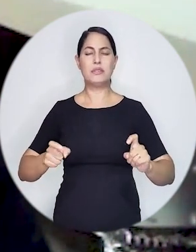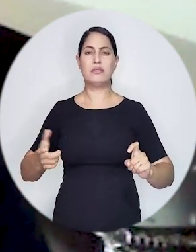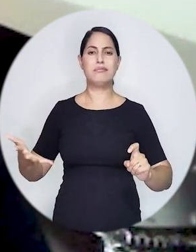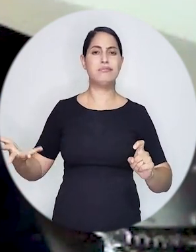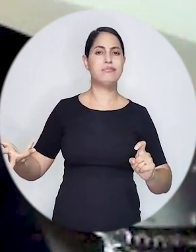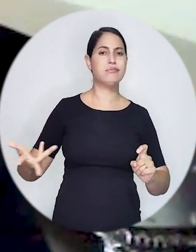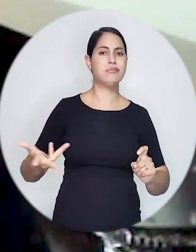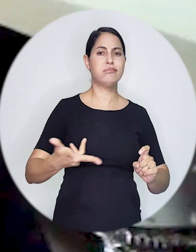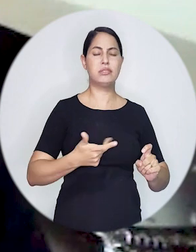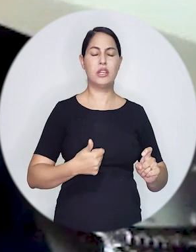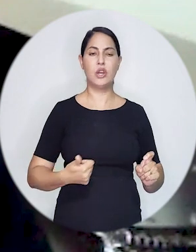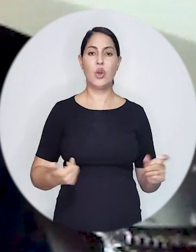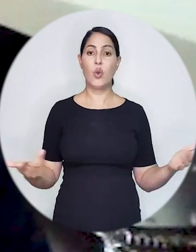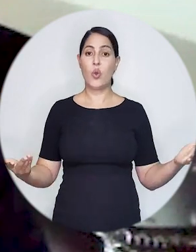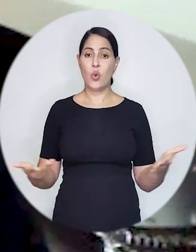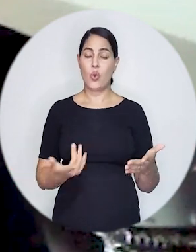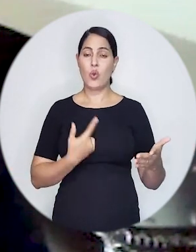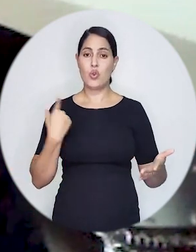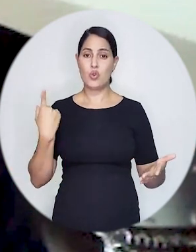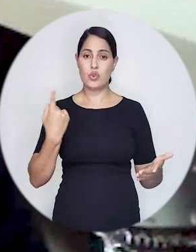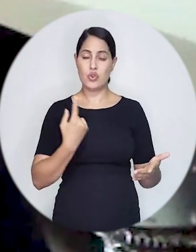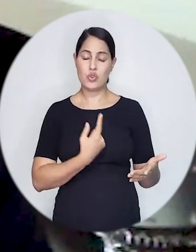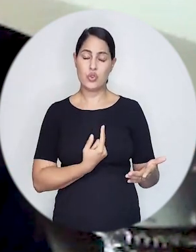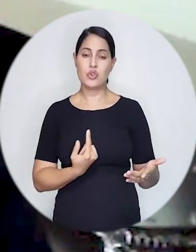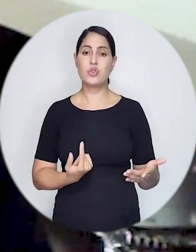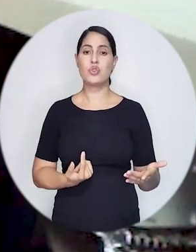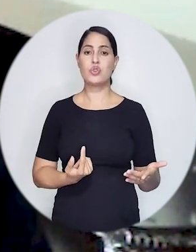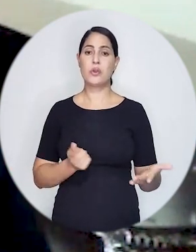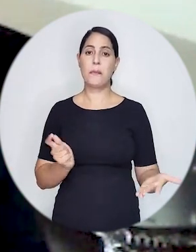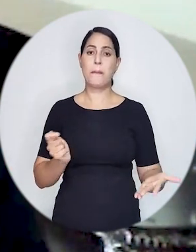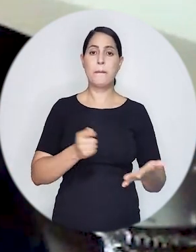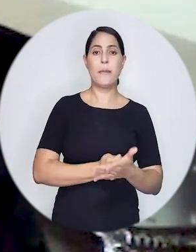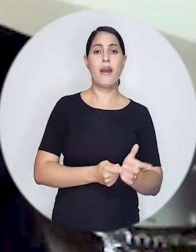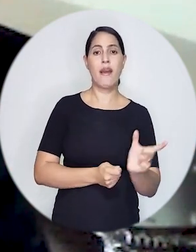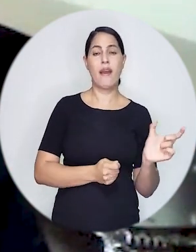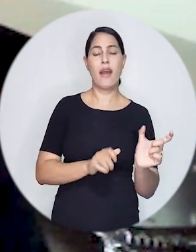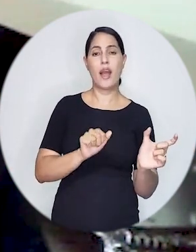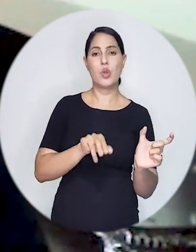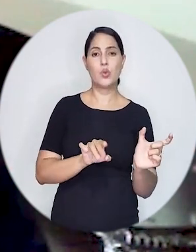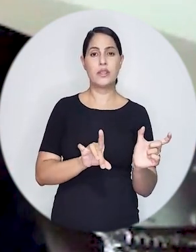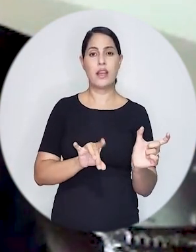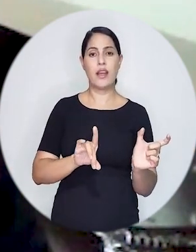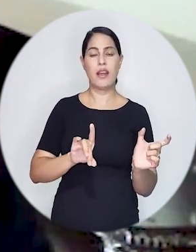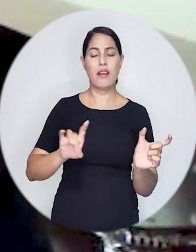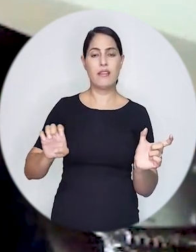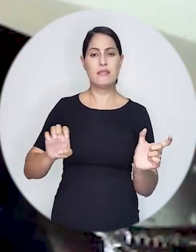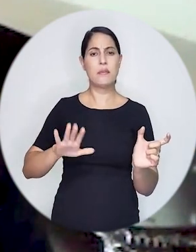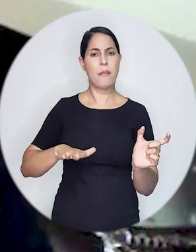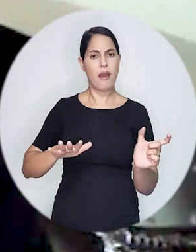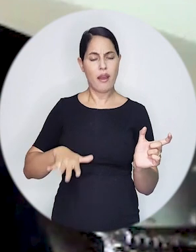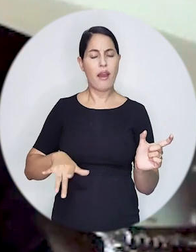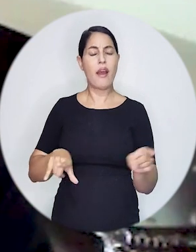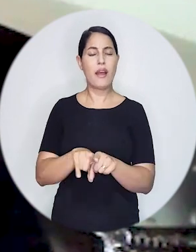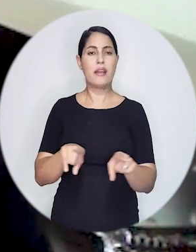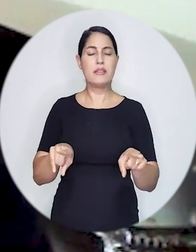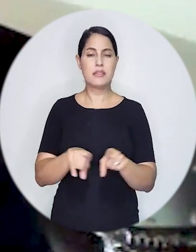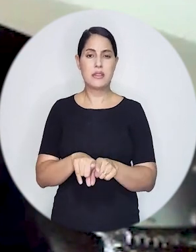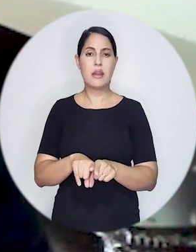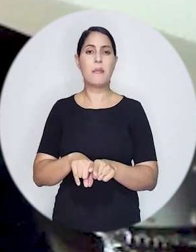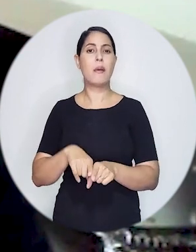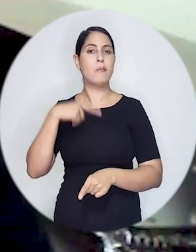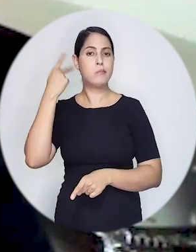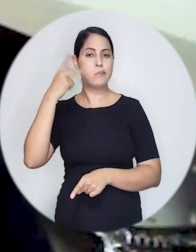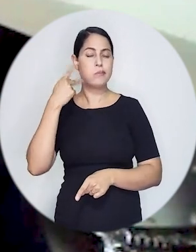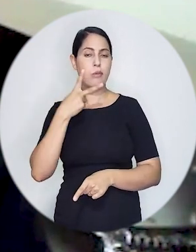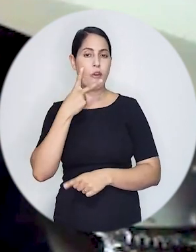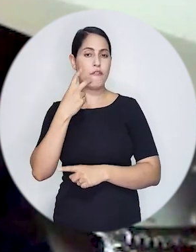das prerrogativas da advocacia, uma administração muito austera, temos a menor anuidade do país no